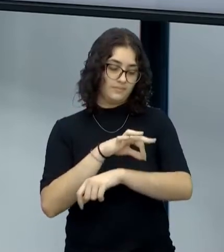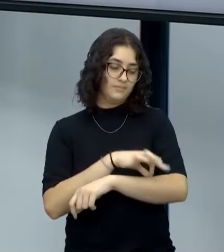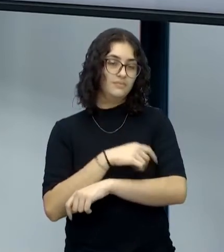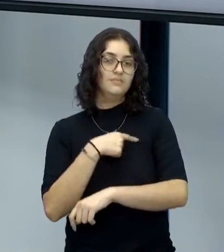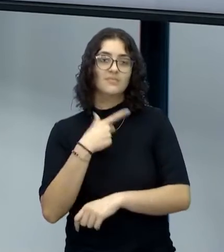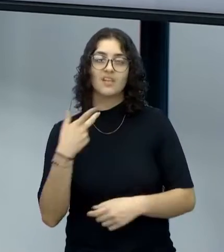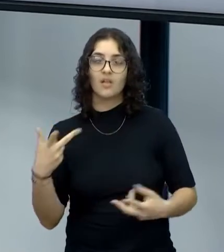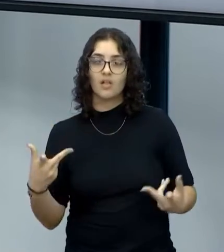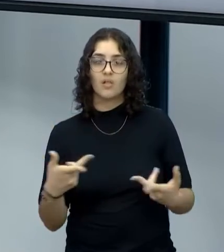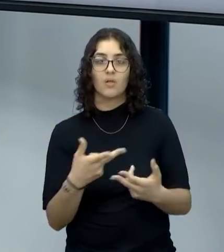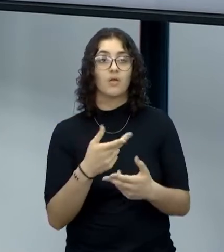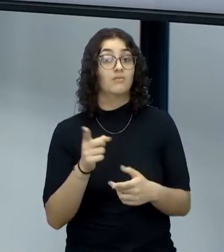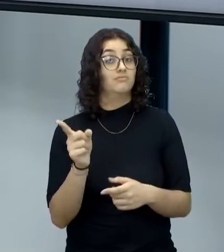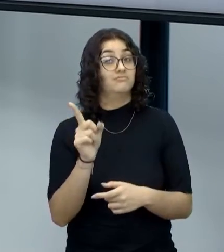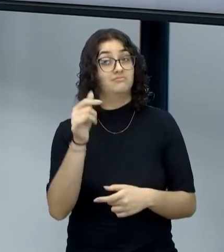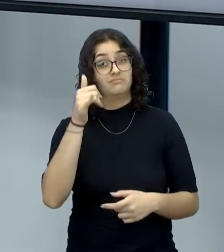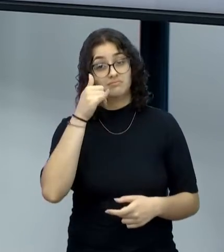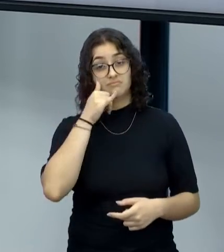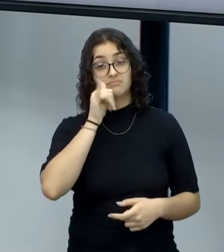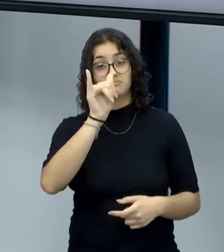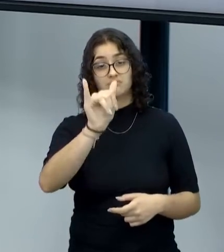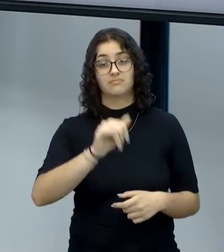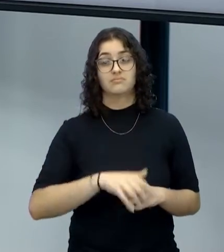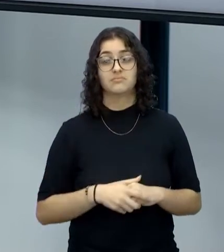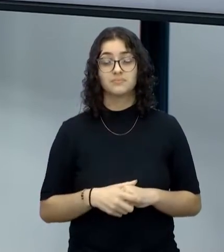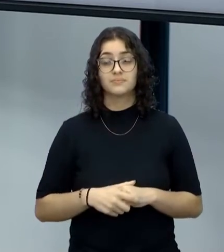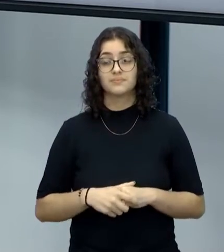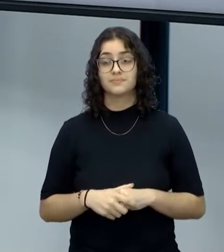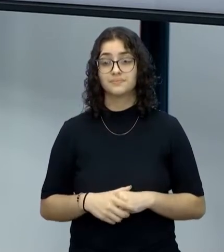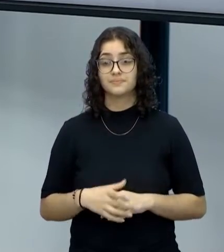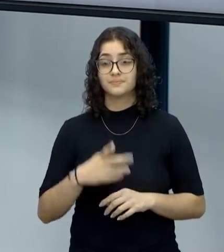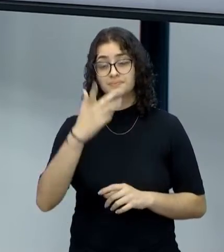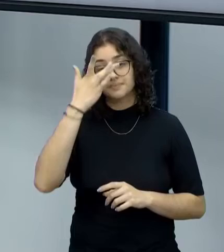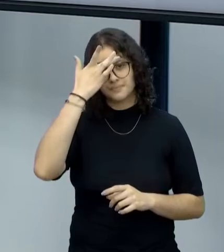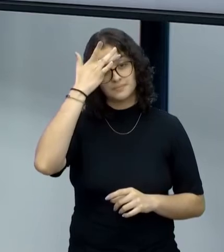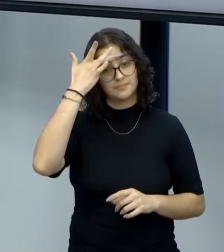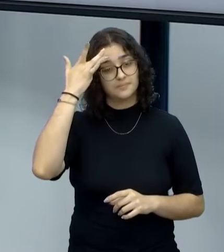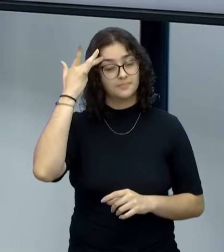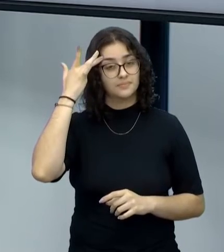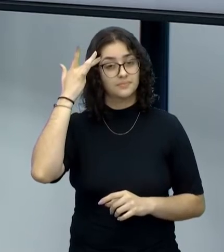tanta grama. Não faça isso. Né? Pessoas na área